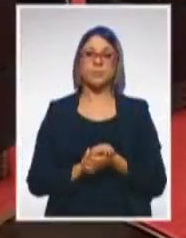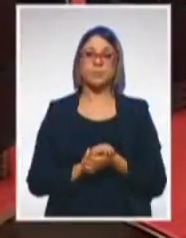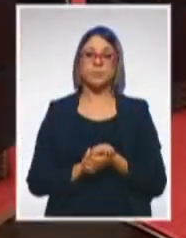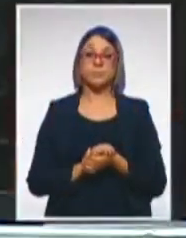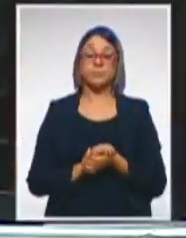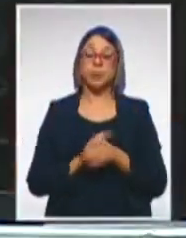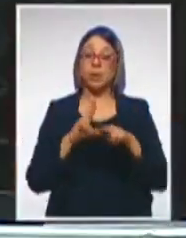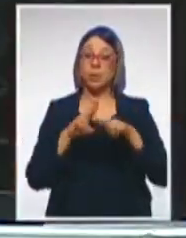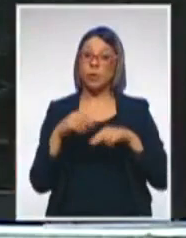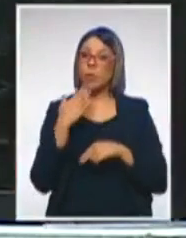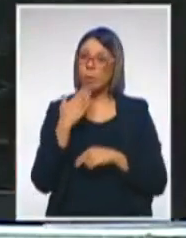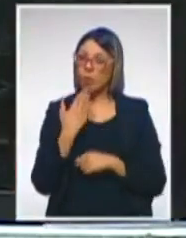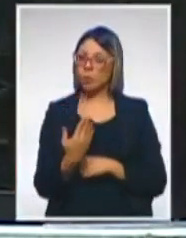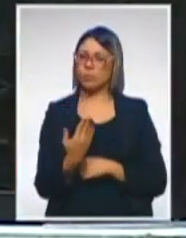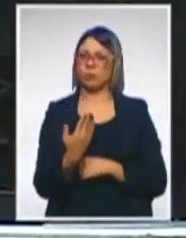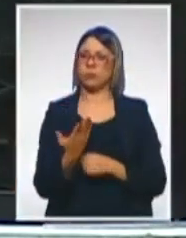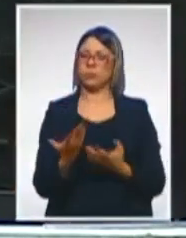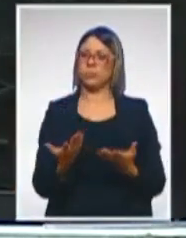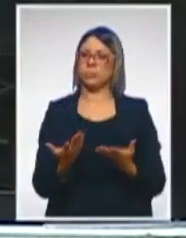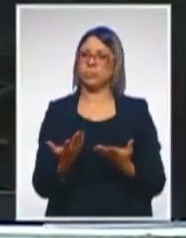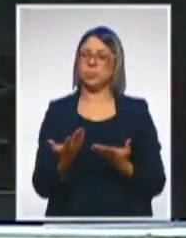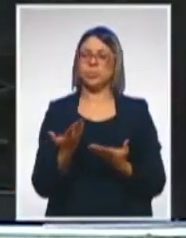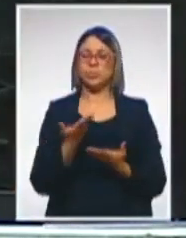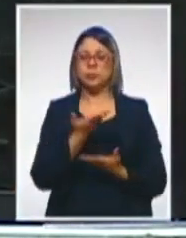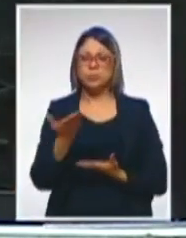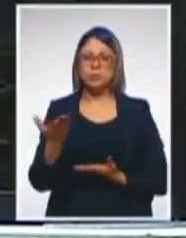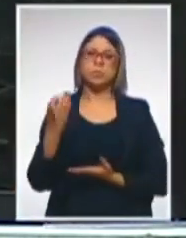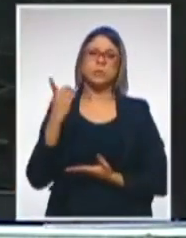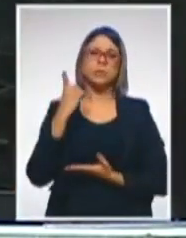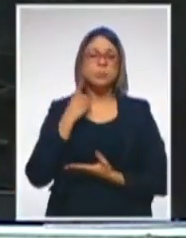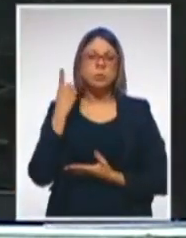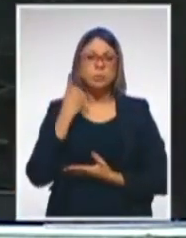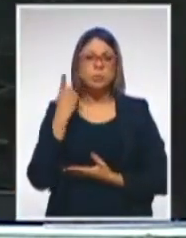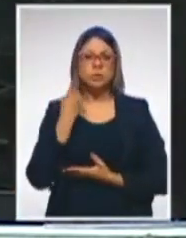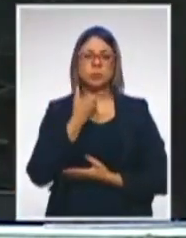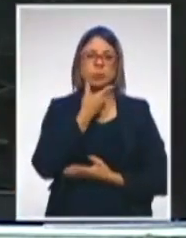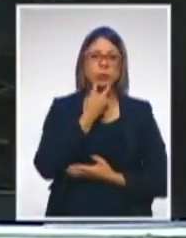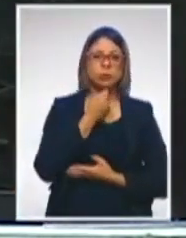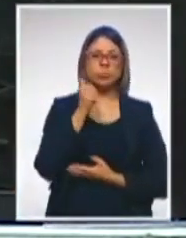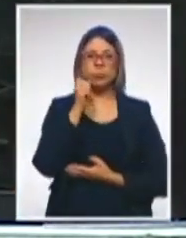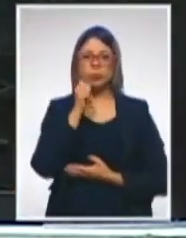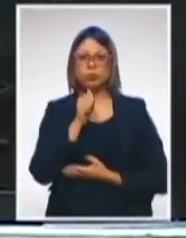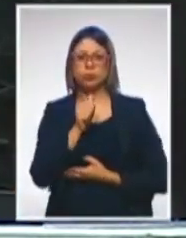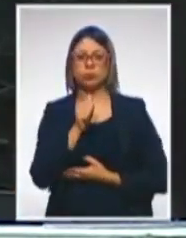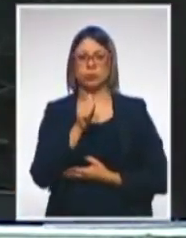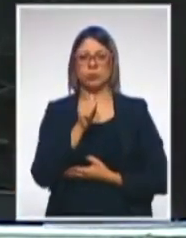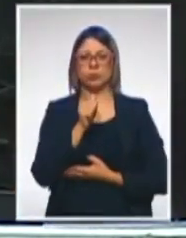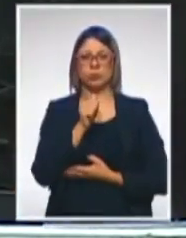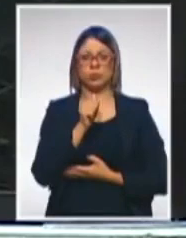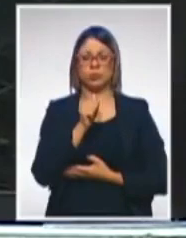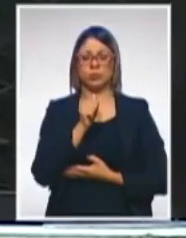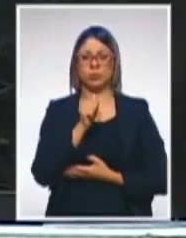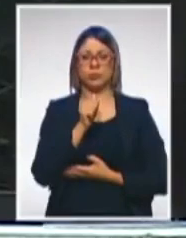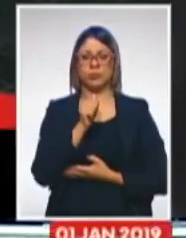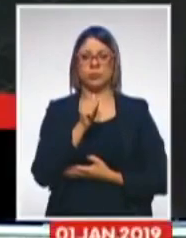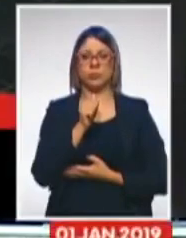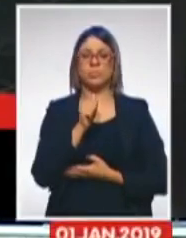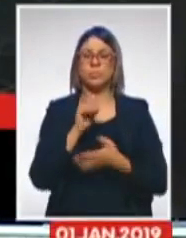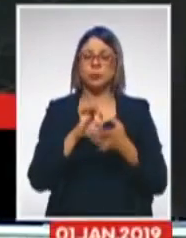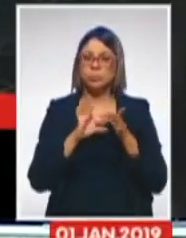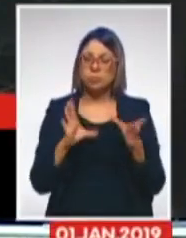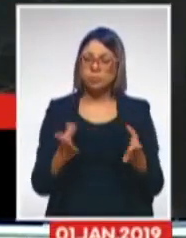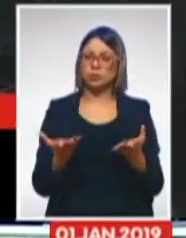Por isso, peço a todos, deputados e deputadas, com a devida deferência, que